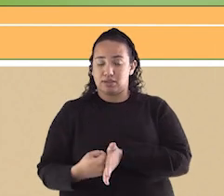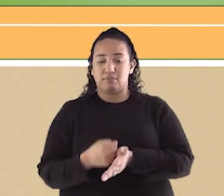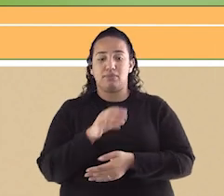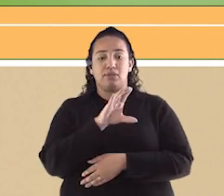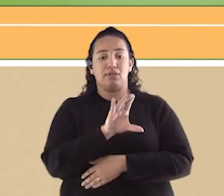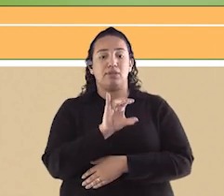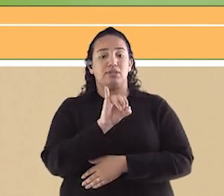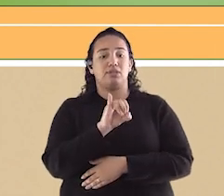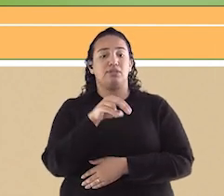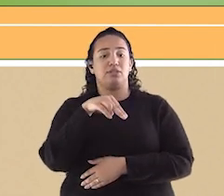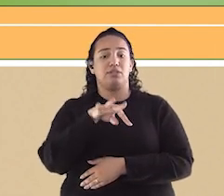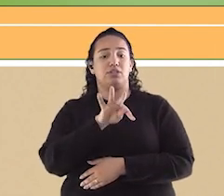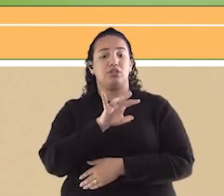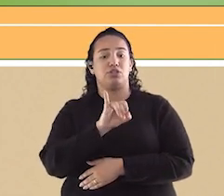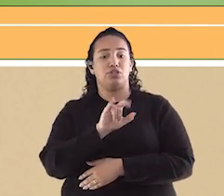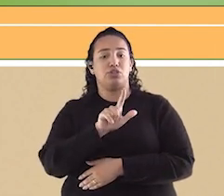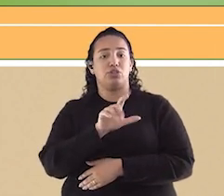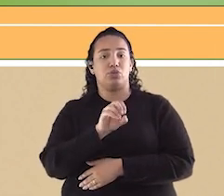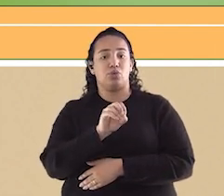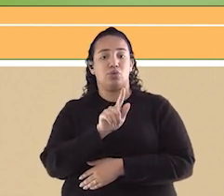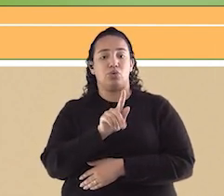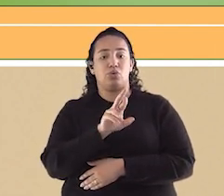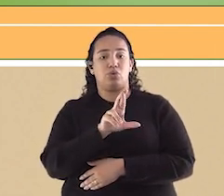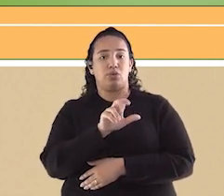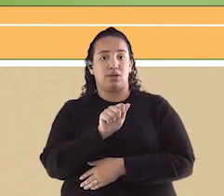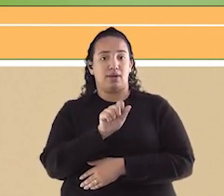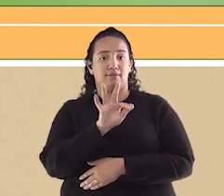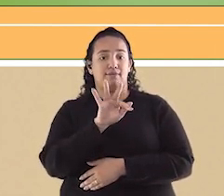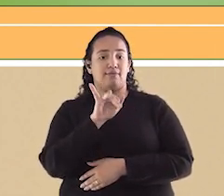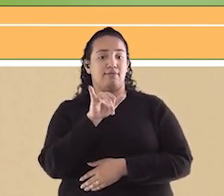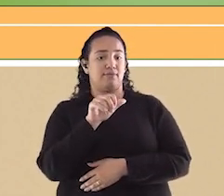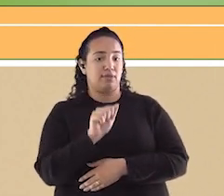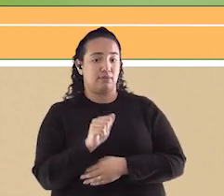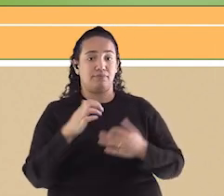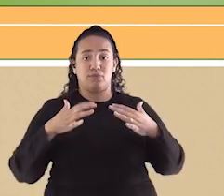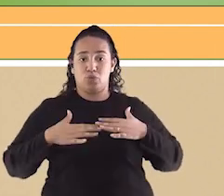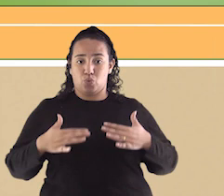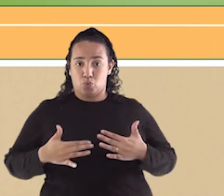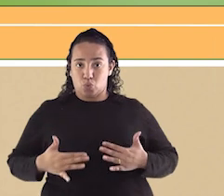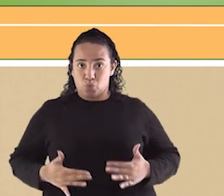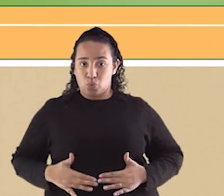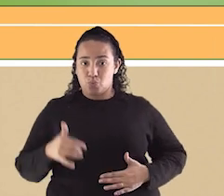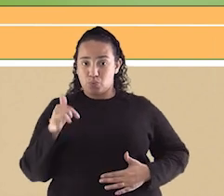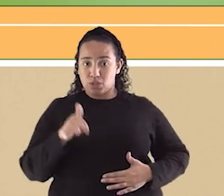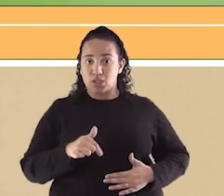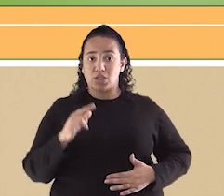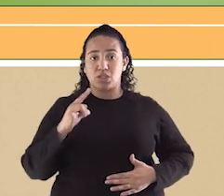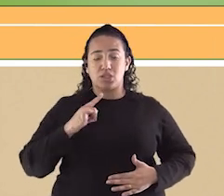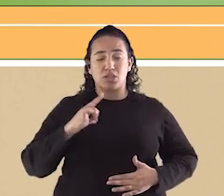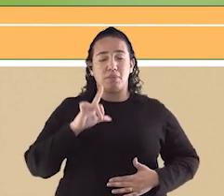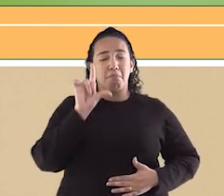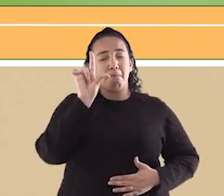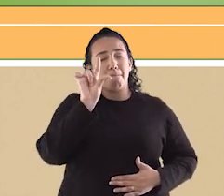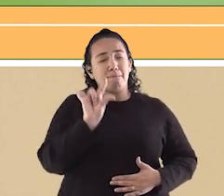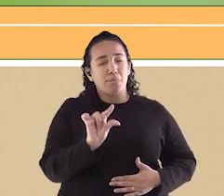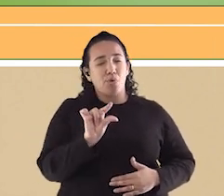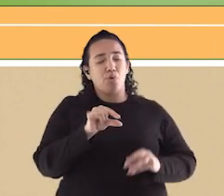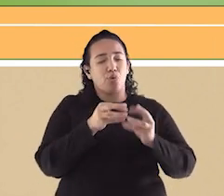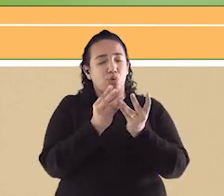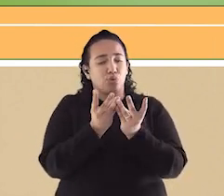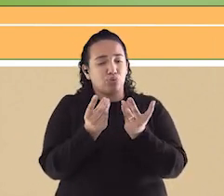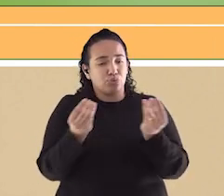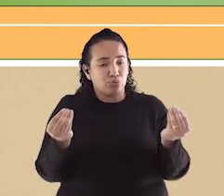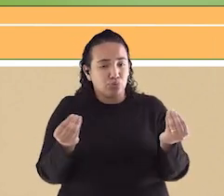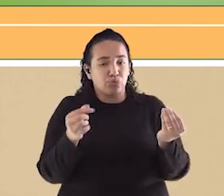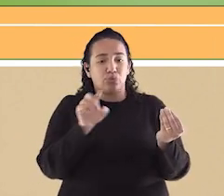cintilografia. Ela consiste em depositar no organismo do paciente uma dose mínima de uma substância radioativa,